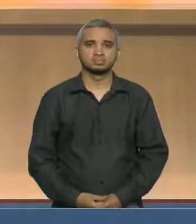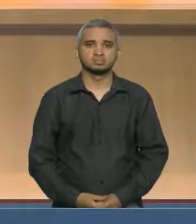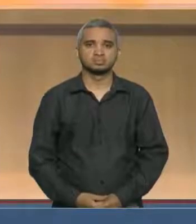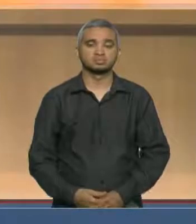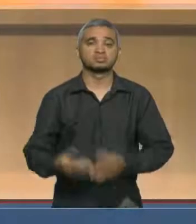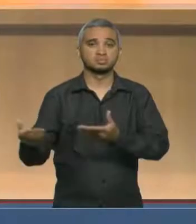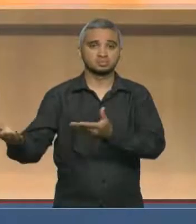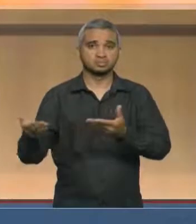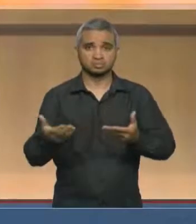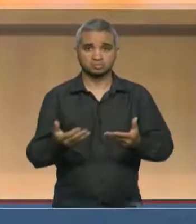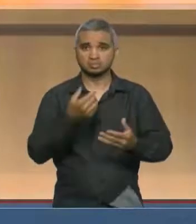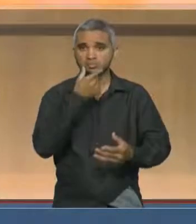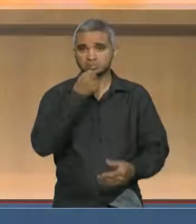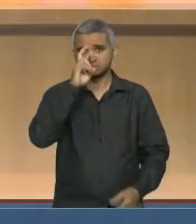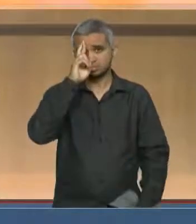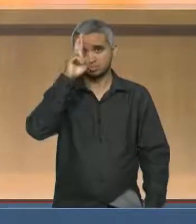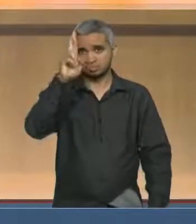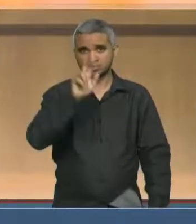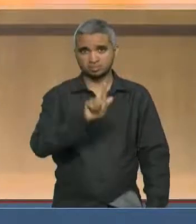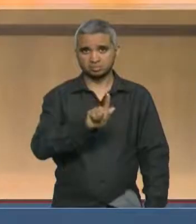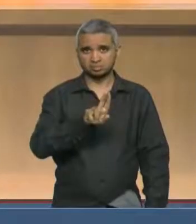Excelentíssimo senhor Gustavo Vilas Boas,